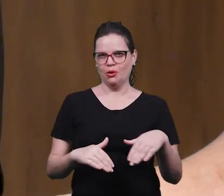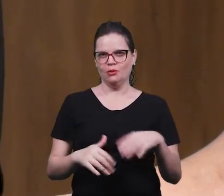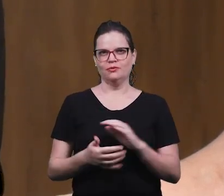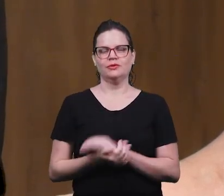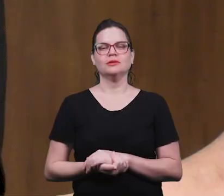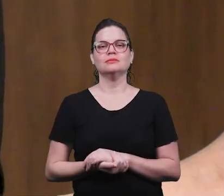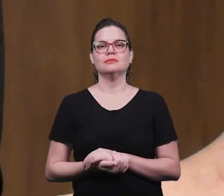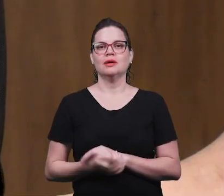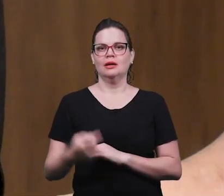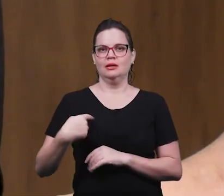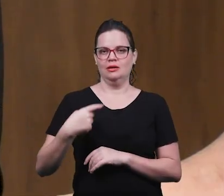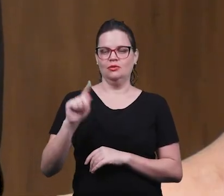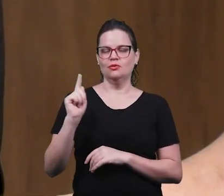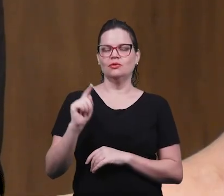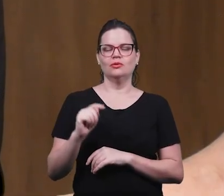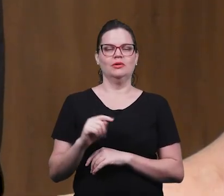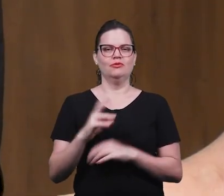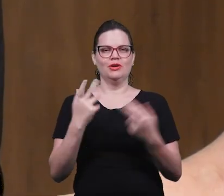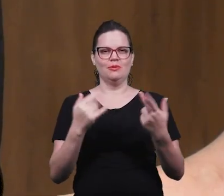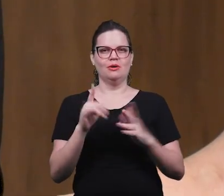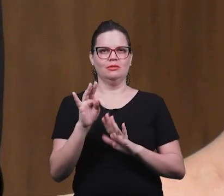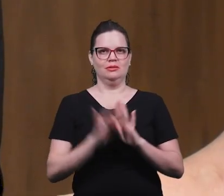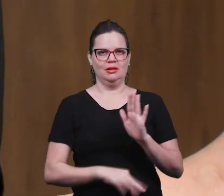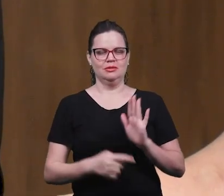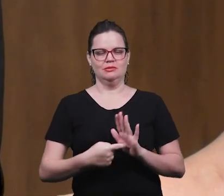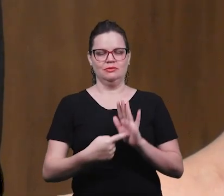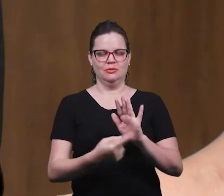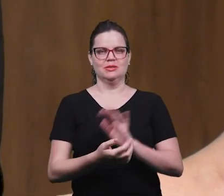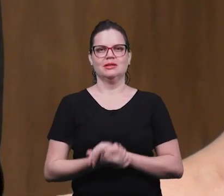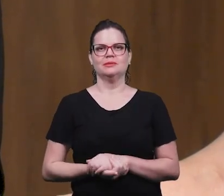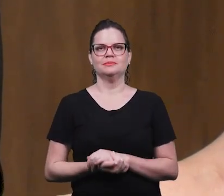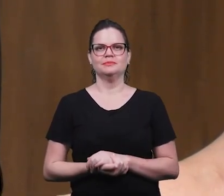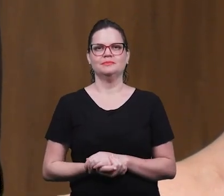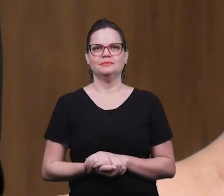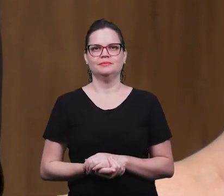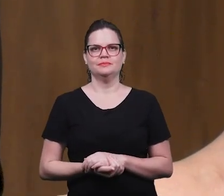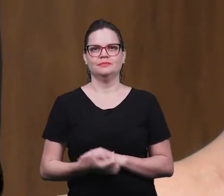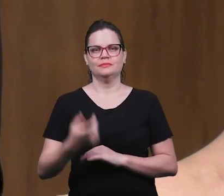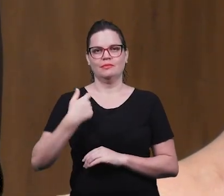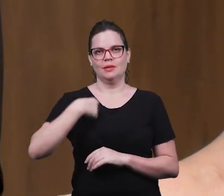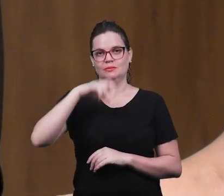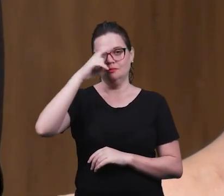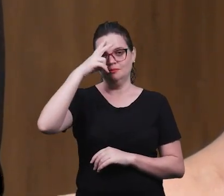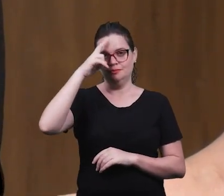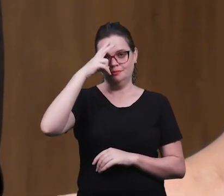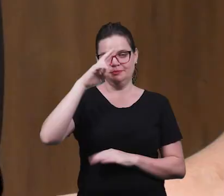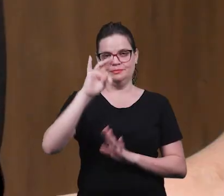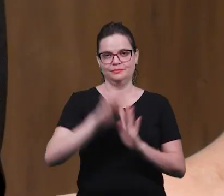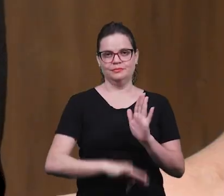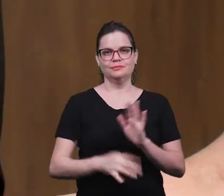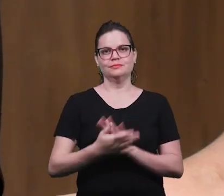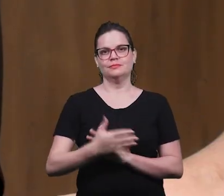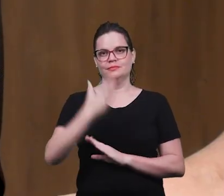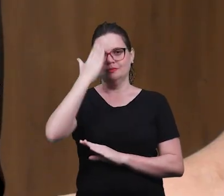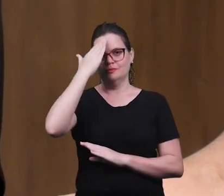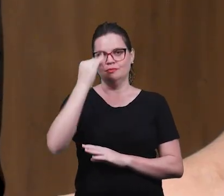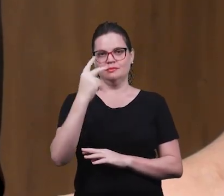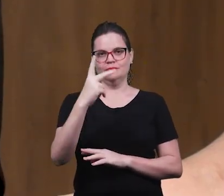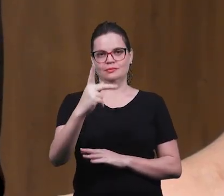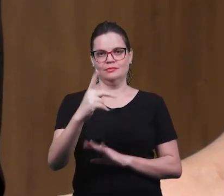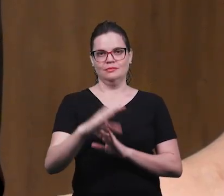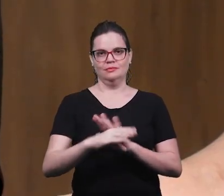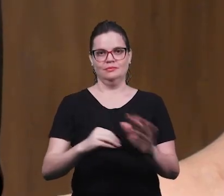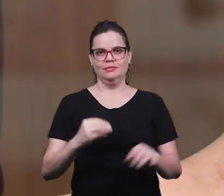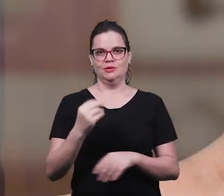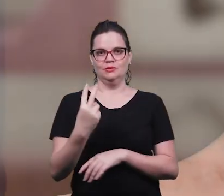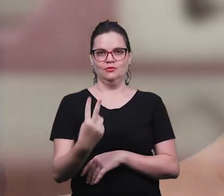essa palavra que eu trouxe, eu me lembro lá no Evangelho Sem Fronteiras, Eu me lembro desse texto que está lá em